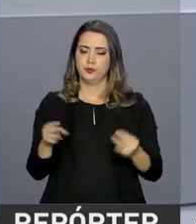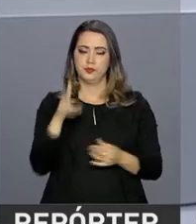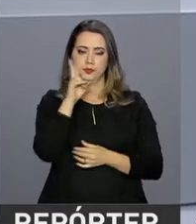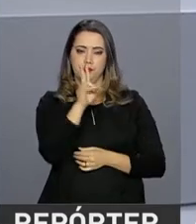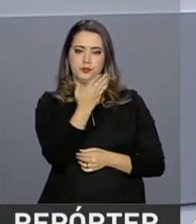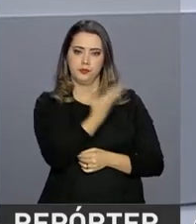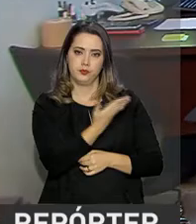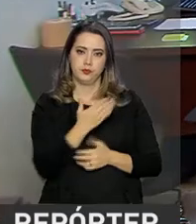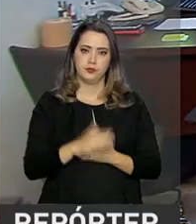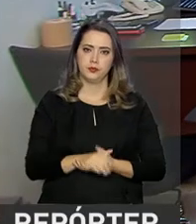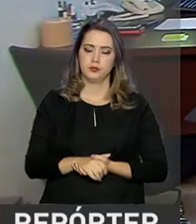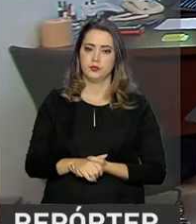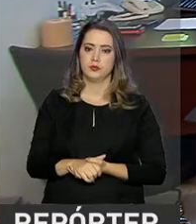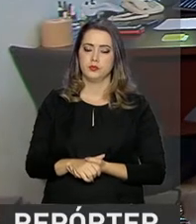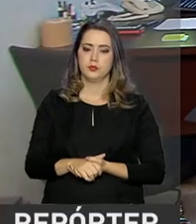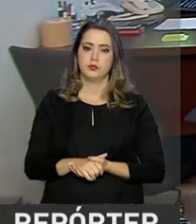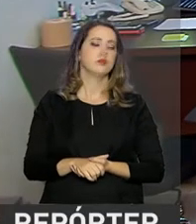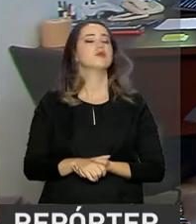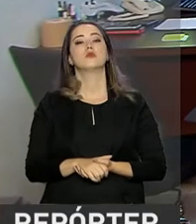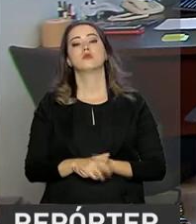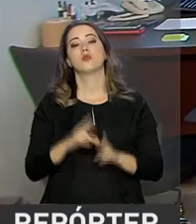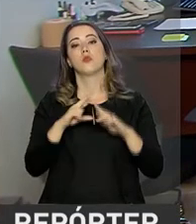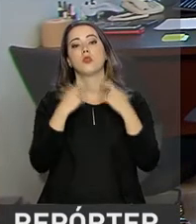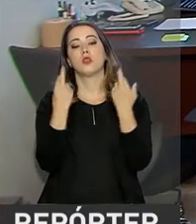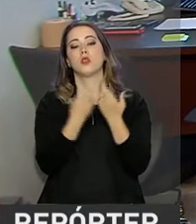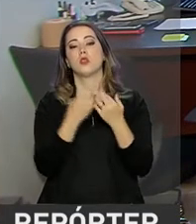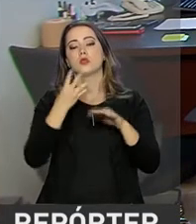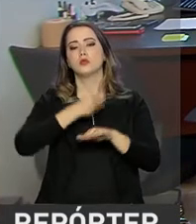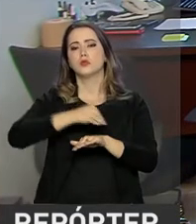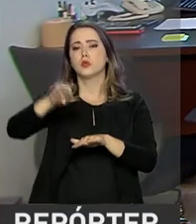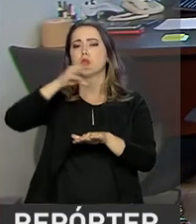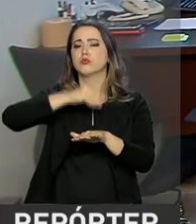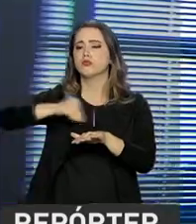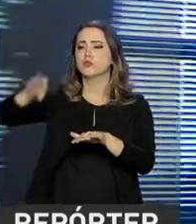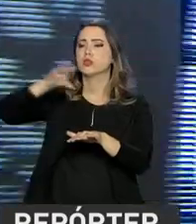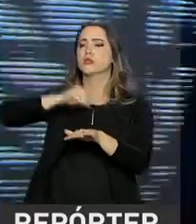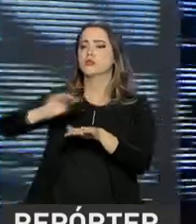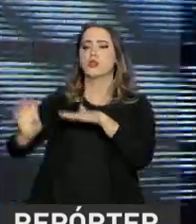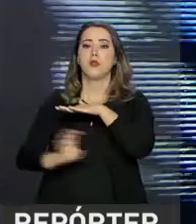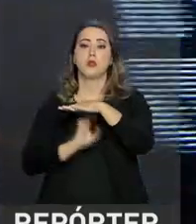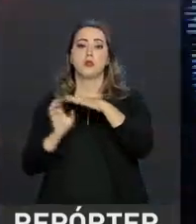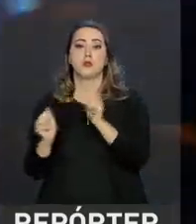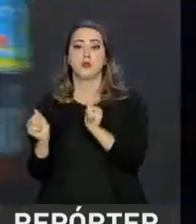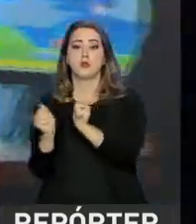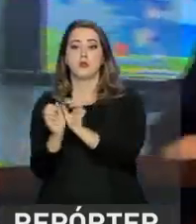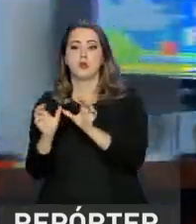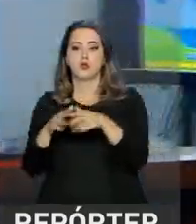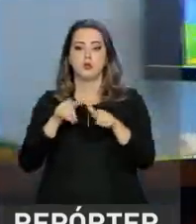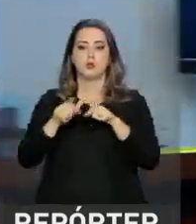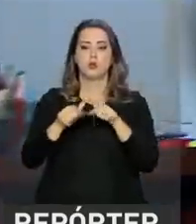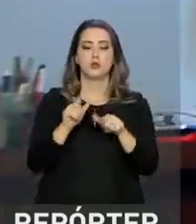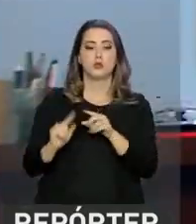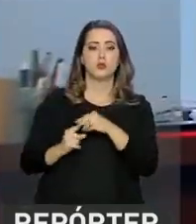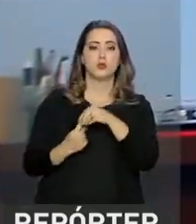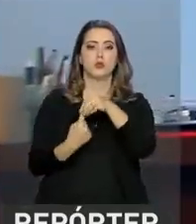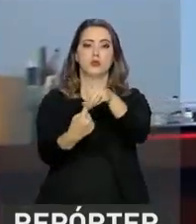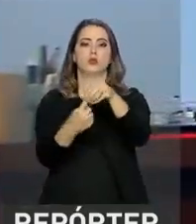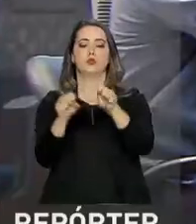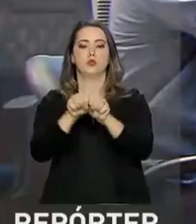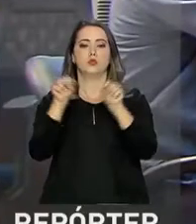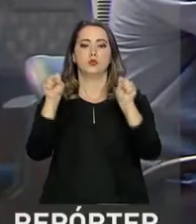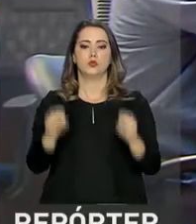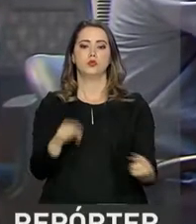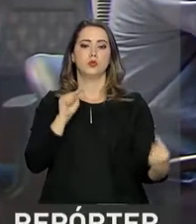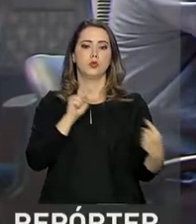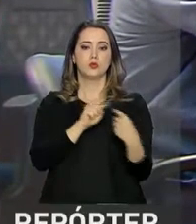reportagem reunir informações de empresas e trabalhadores em um único sistema este é o